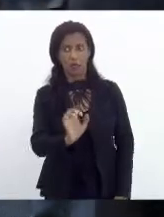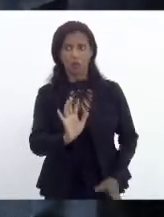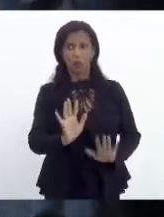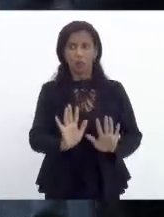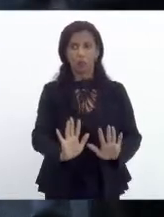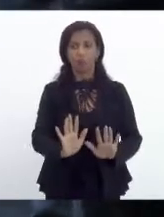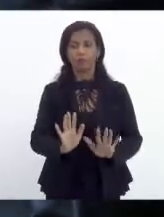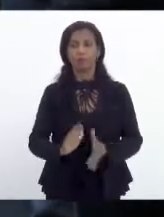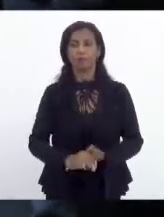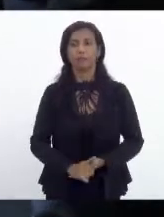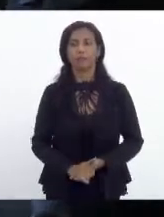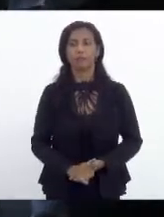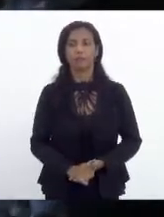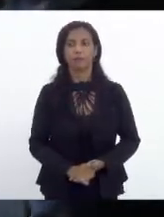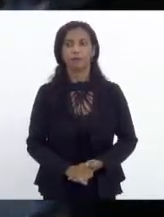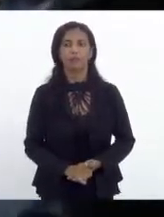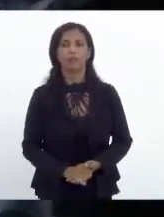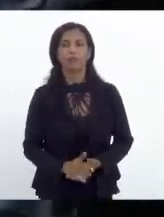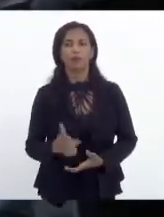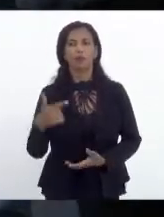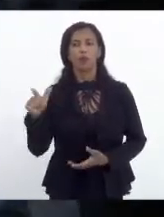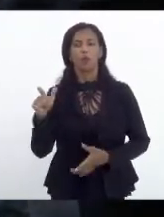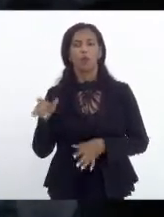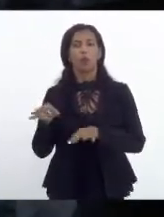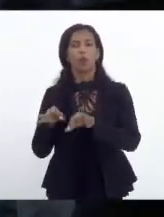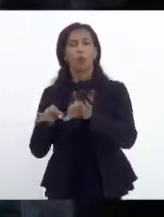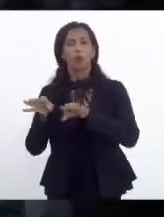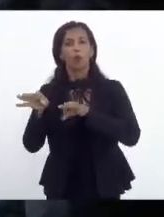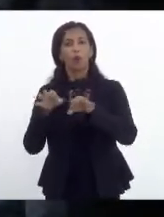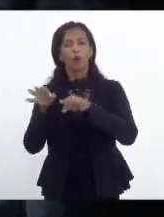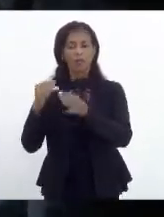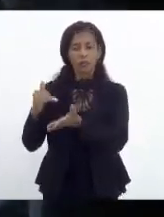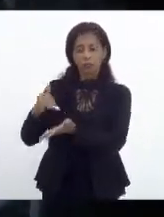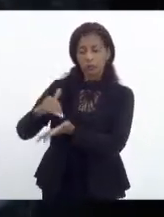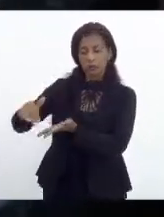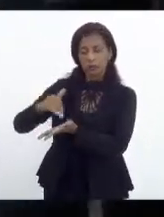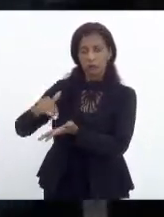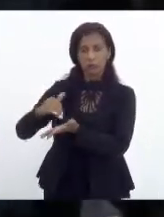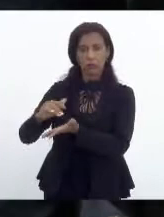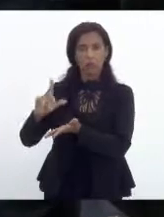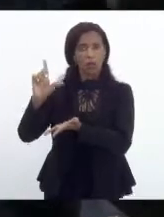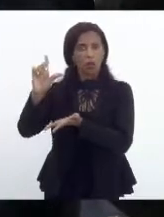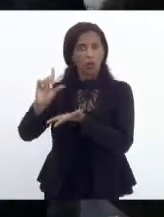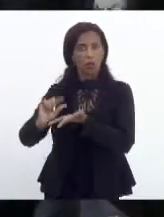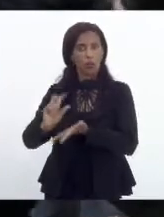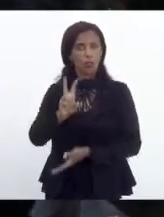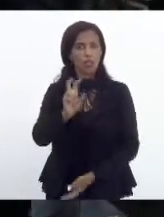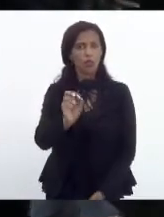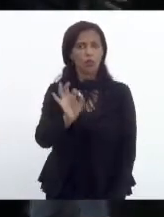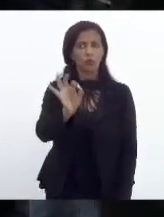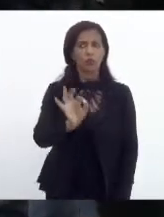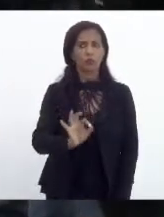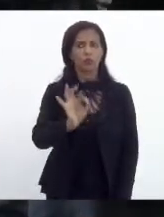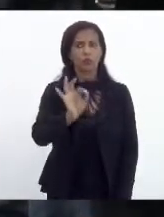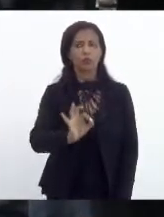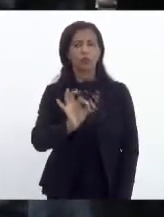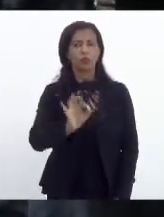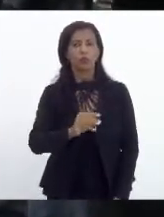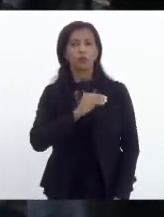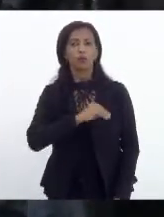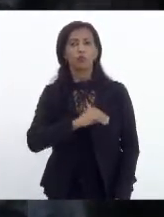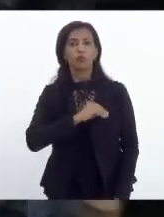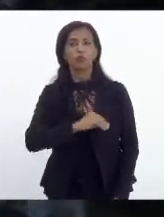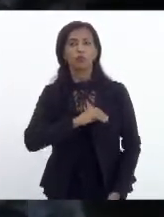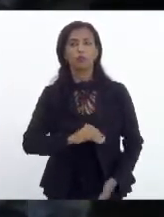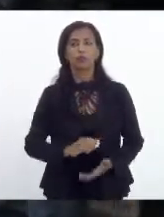fato é que uma organização da secretaria reduziu em 50% o